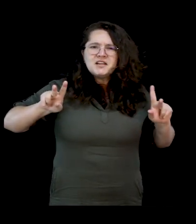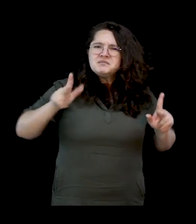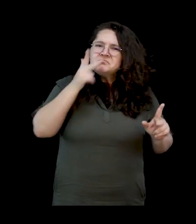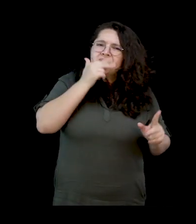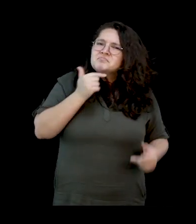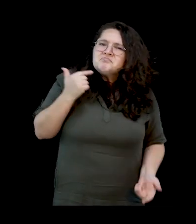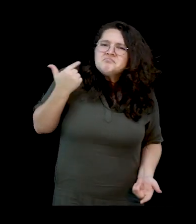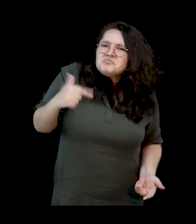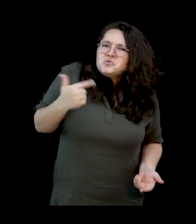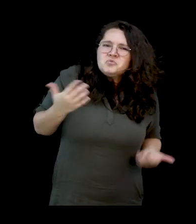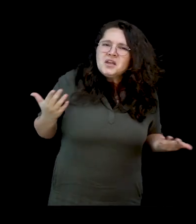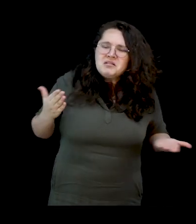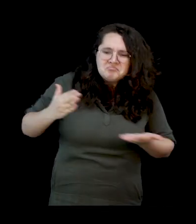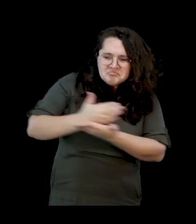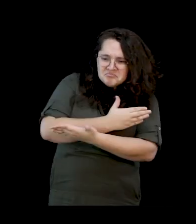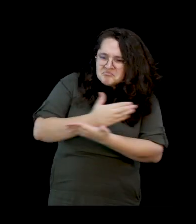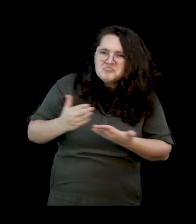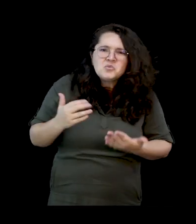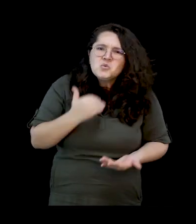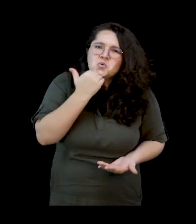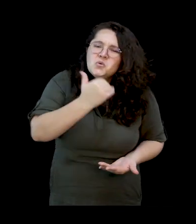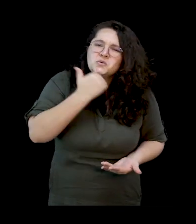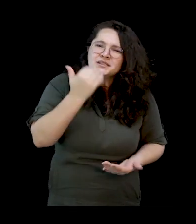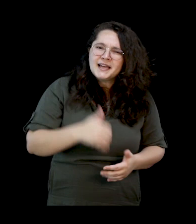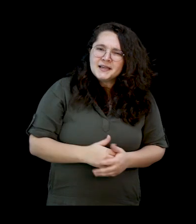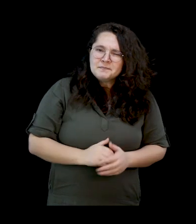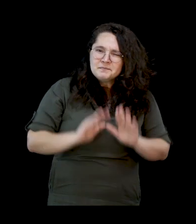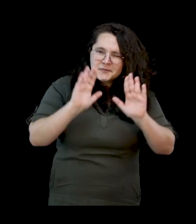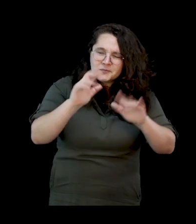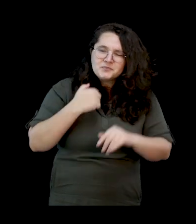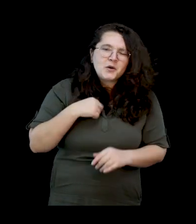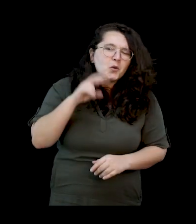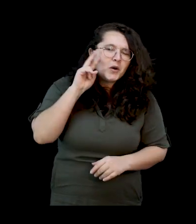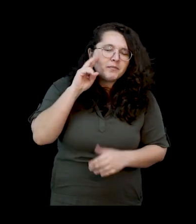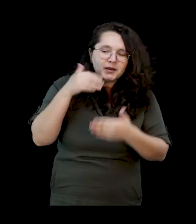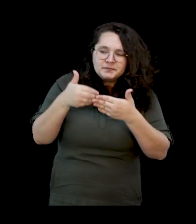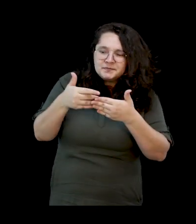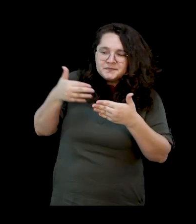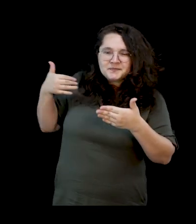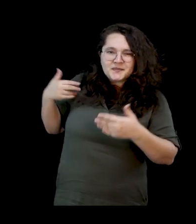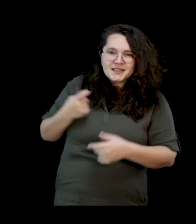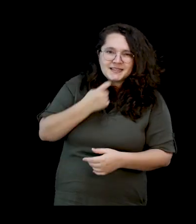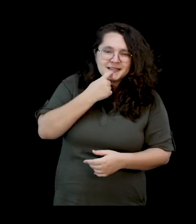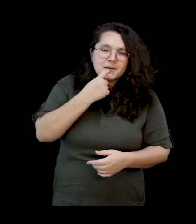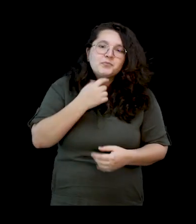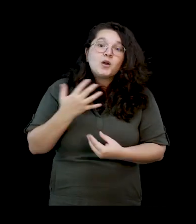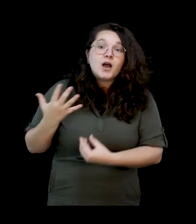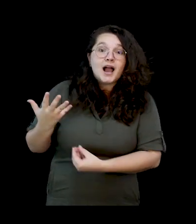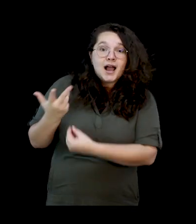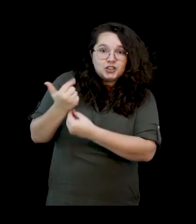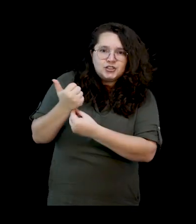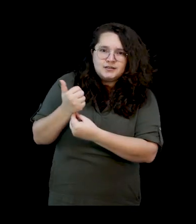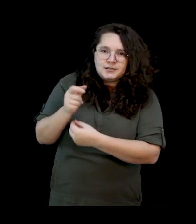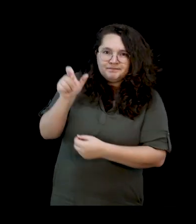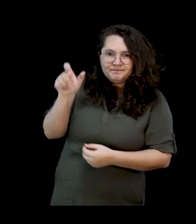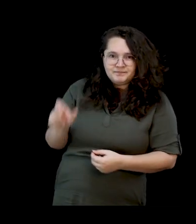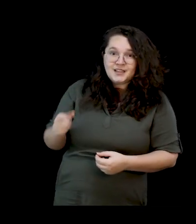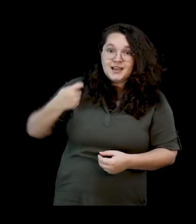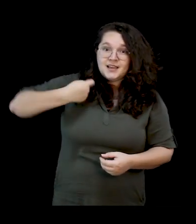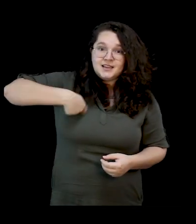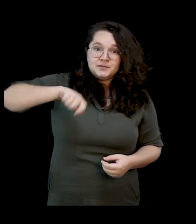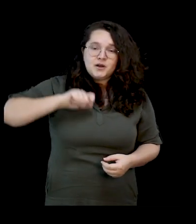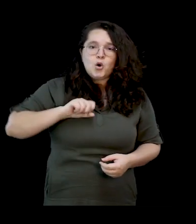coisa e outra. Aliás, voltando um pouquinho atrás, esse artista espanhol, o Antoni Muntadas,